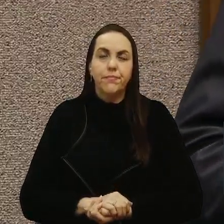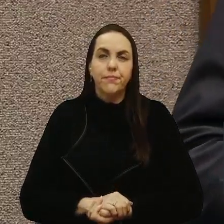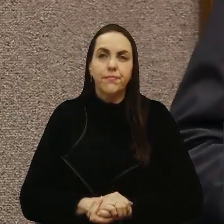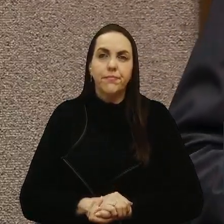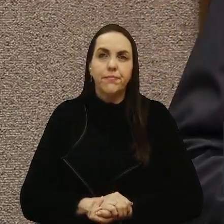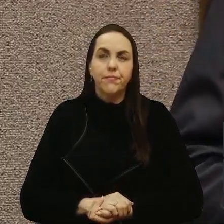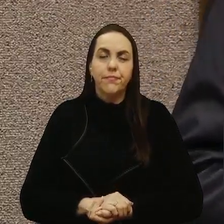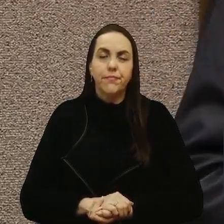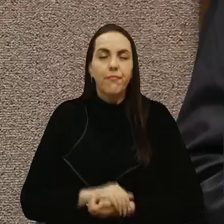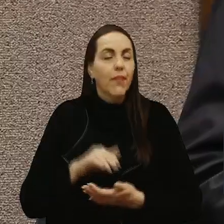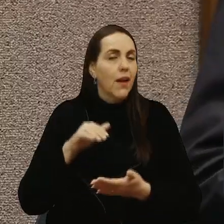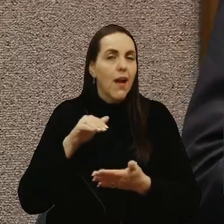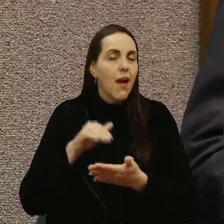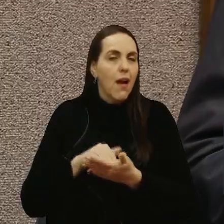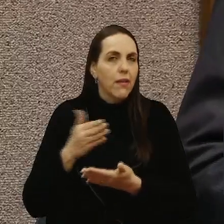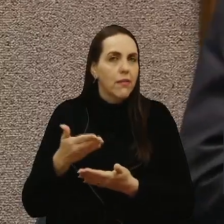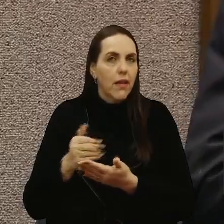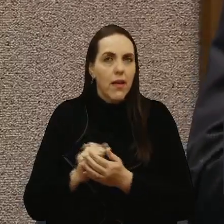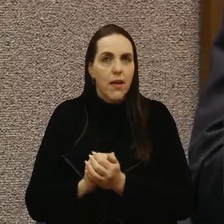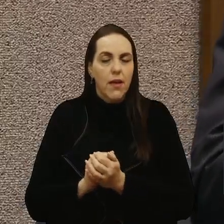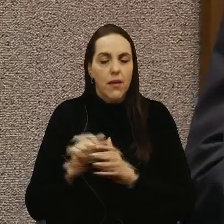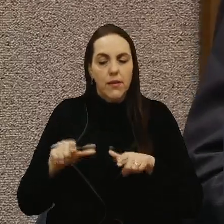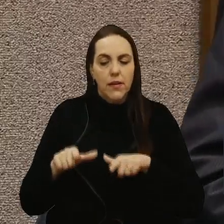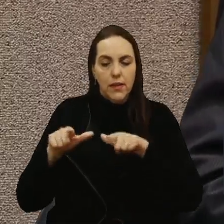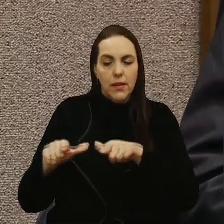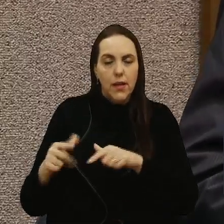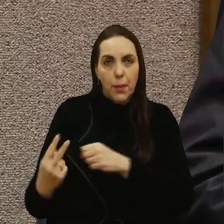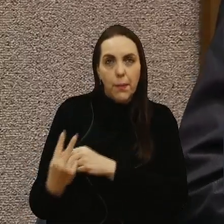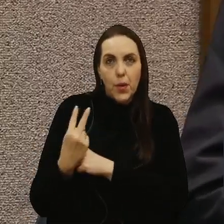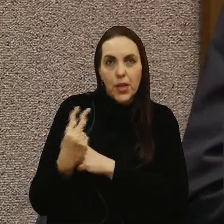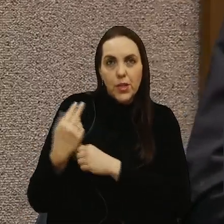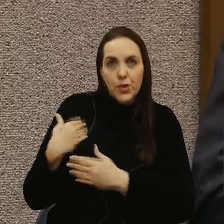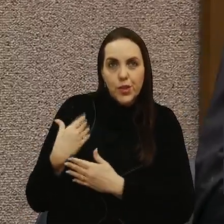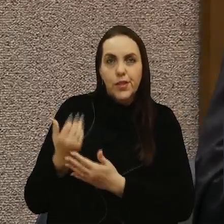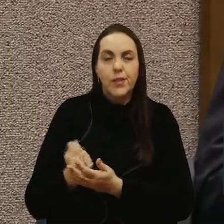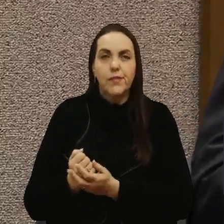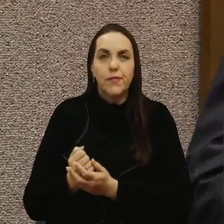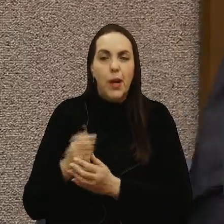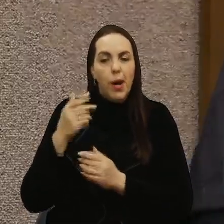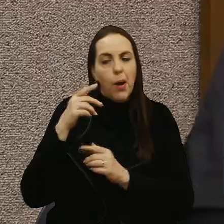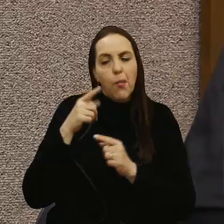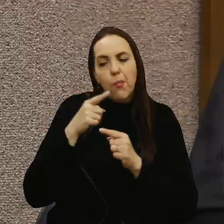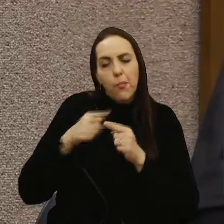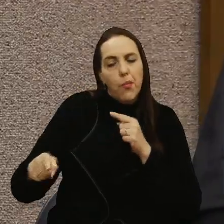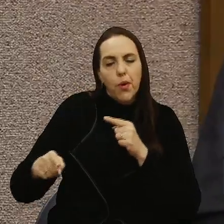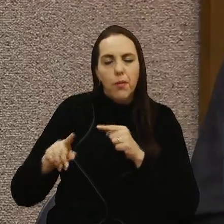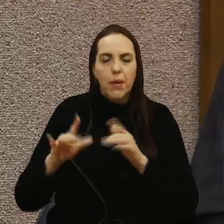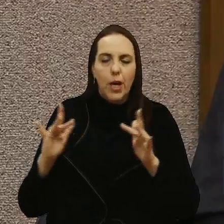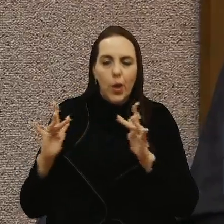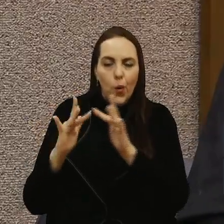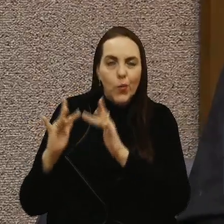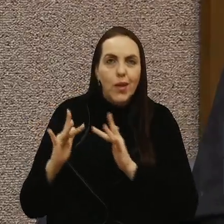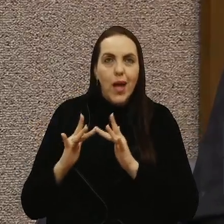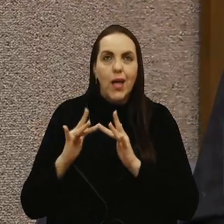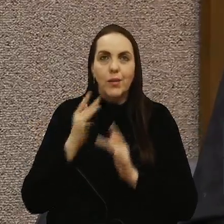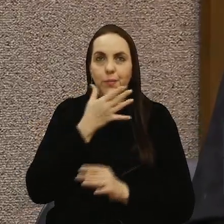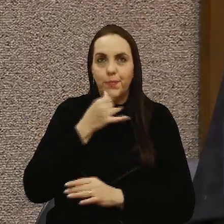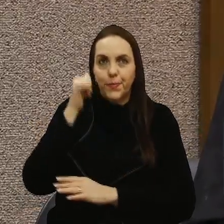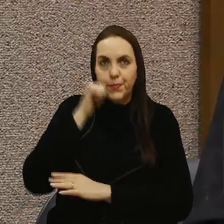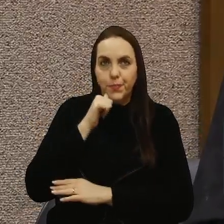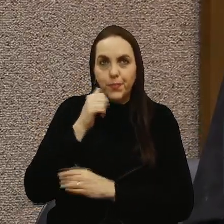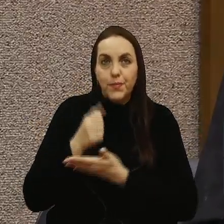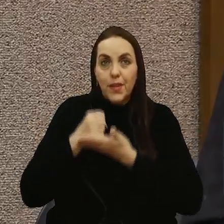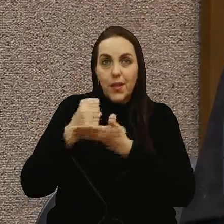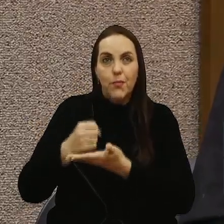ao ponto de medidas protetivas, proibição de contatos, apoio